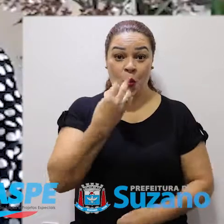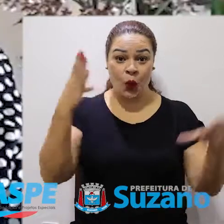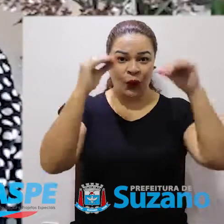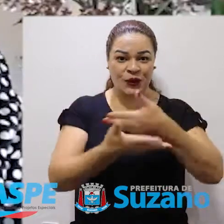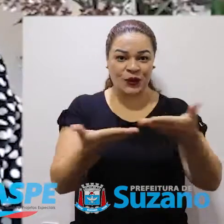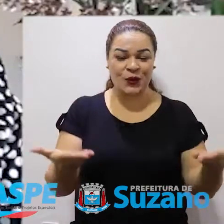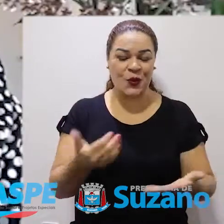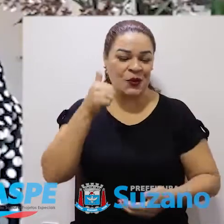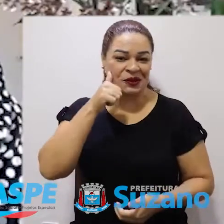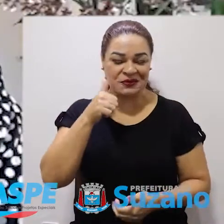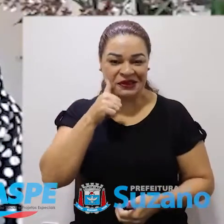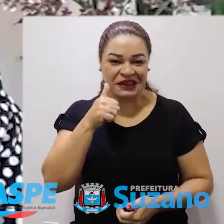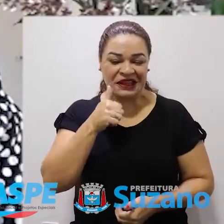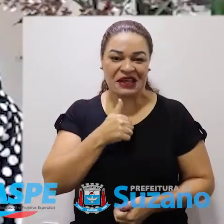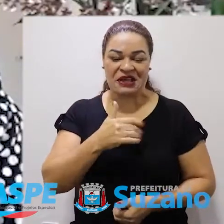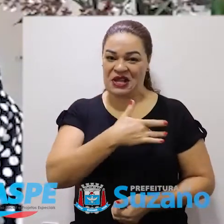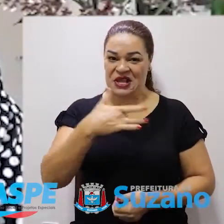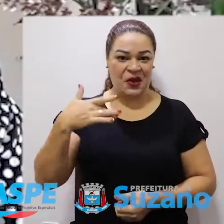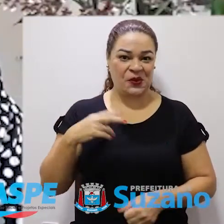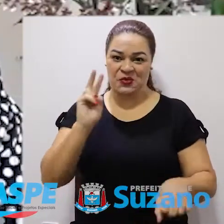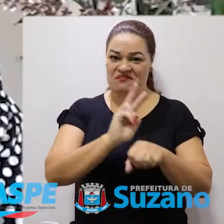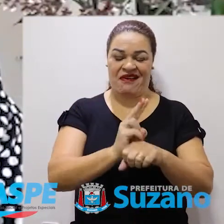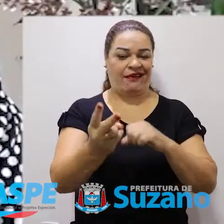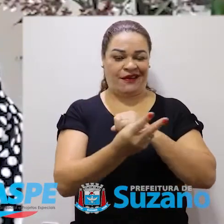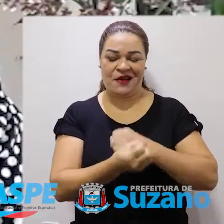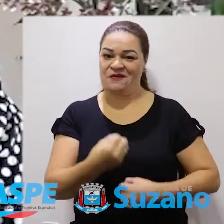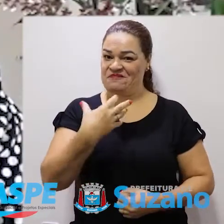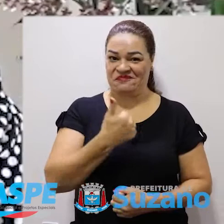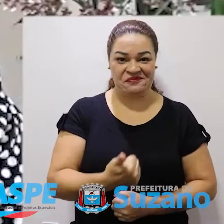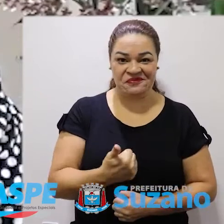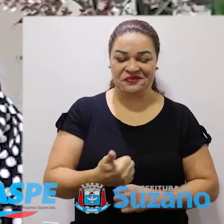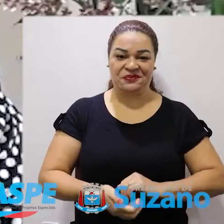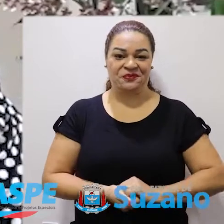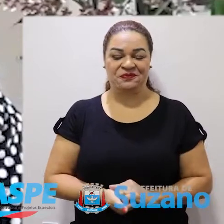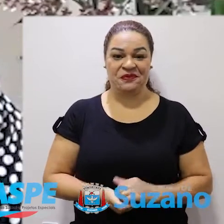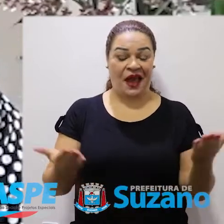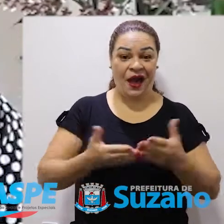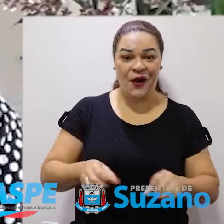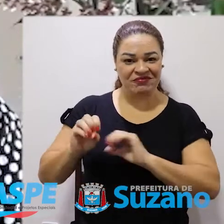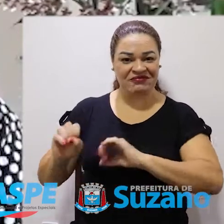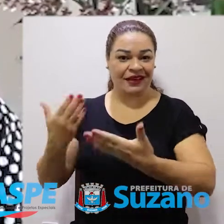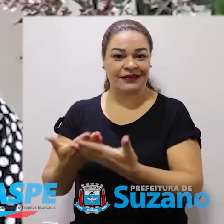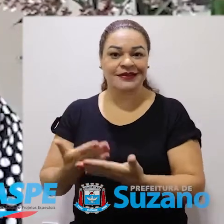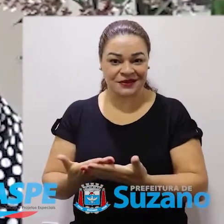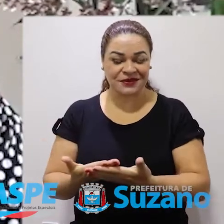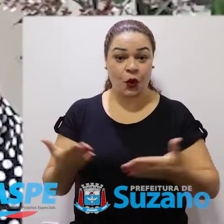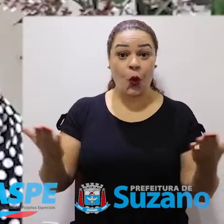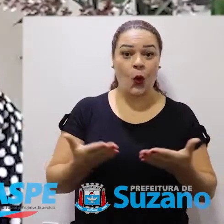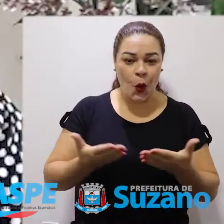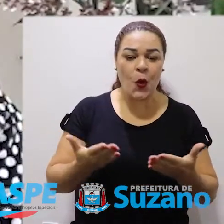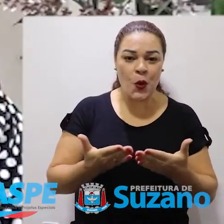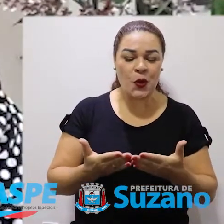Boa noite, meninas. Espero que todas estejam bem, com saúde, se cuidando. Vamos para mais uma